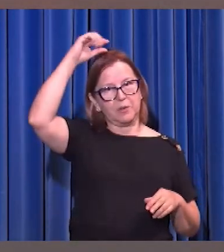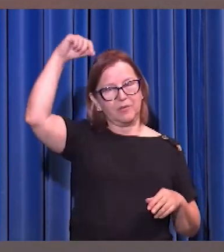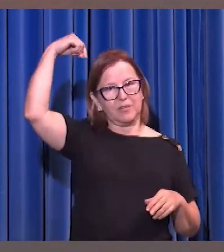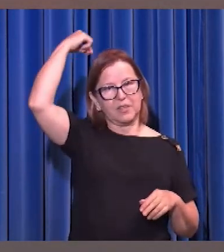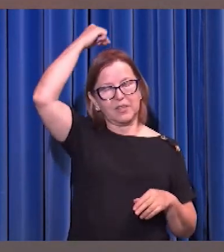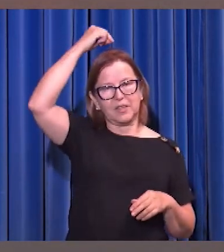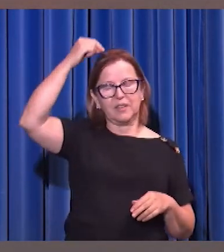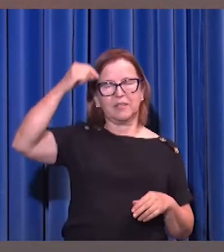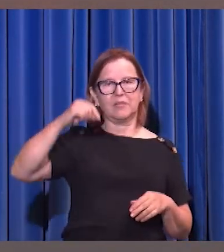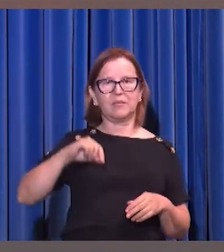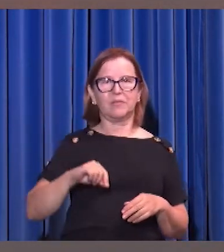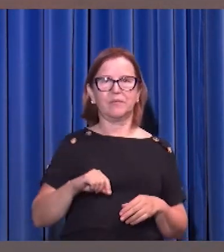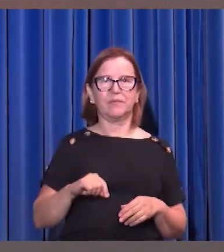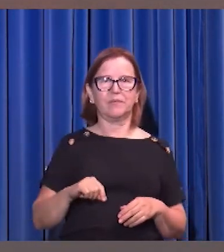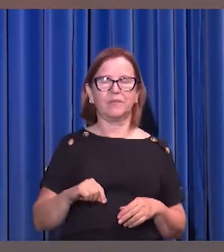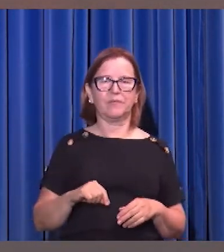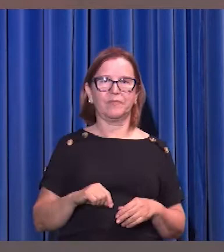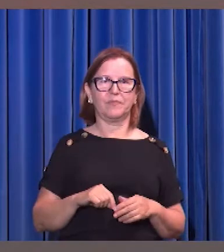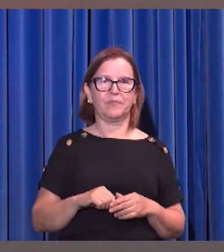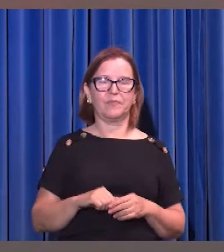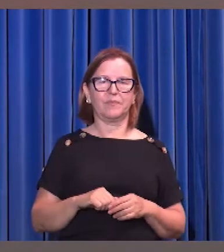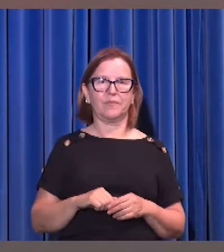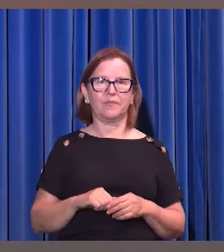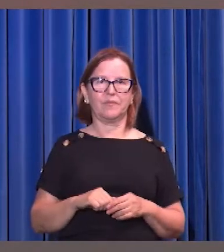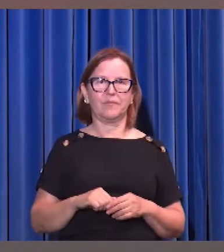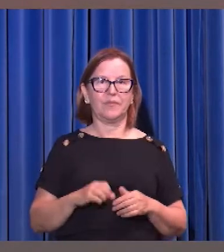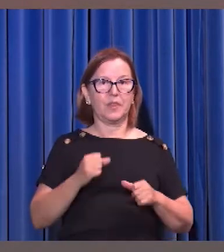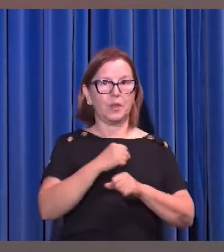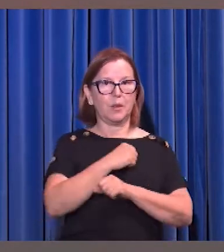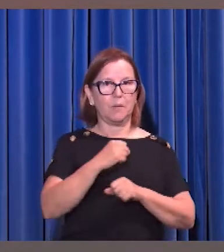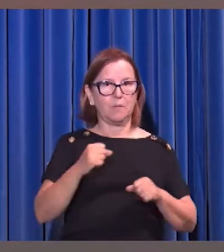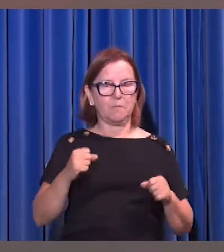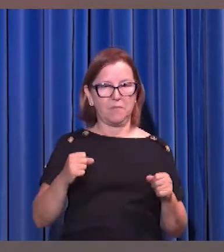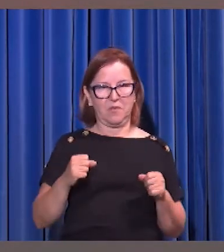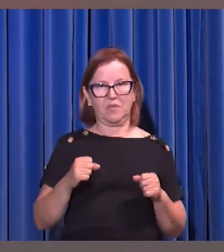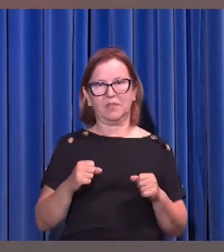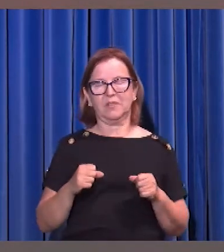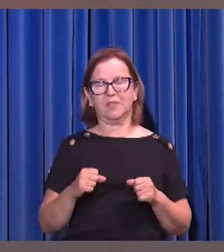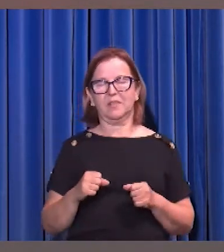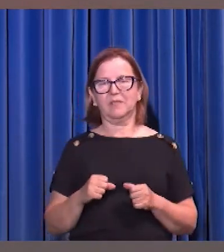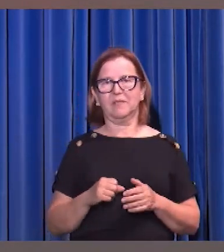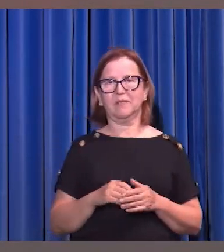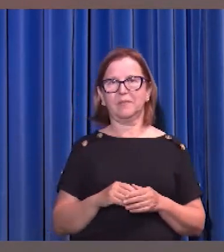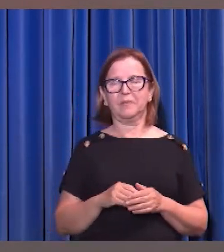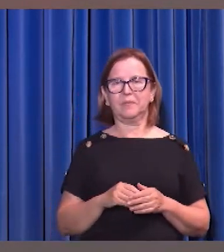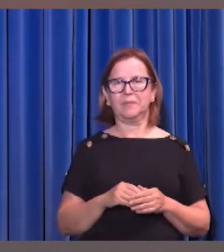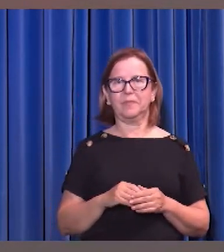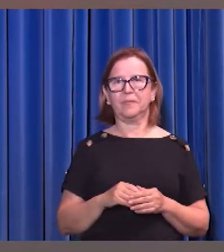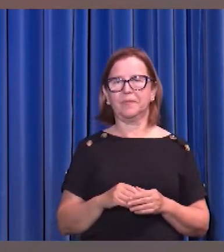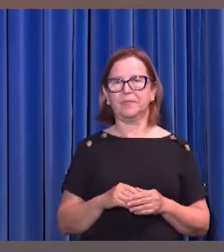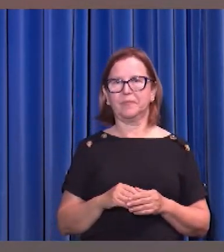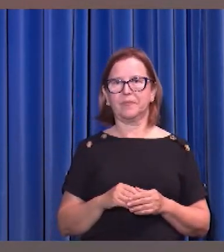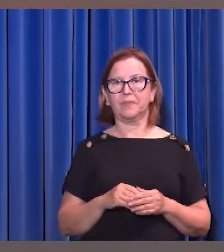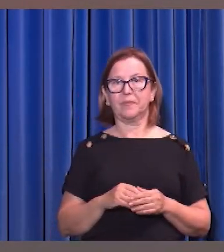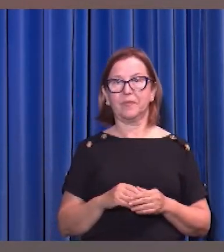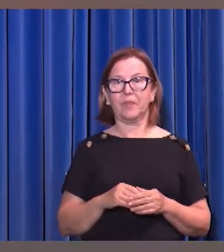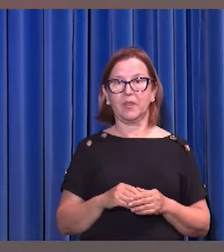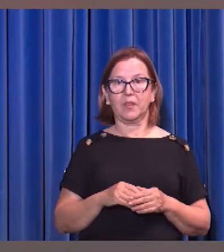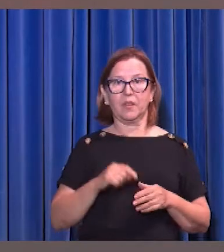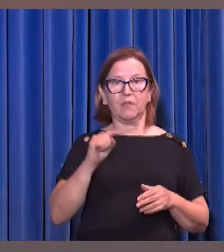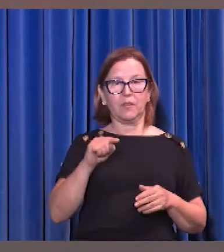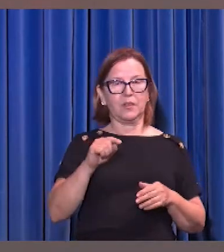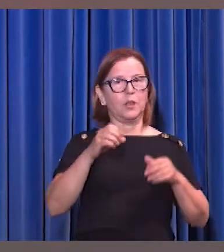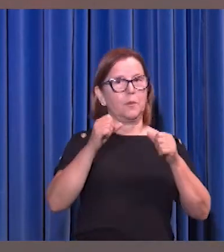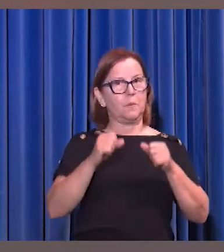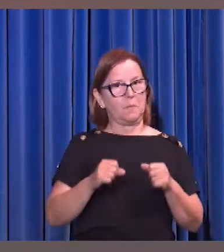na aprendizagem humana. Nada pode ser colocado. Você pode ter se formado